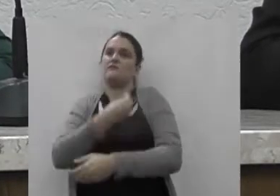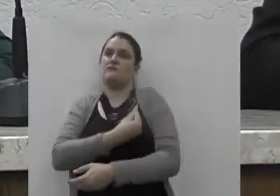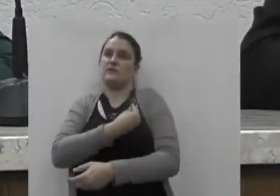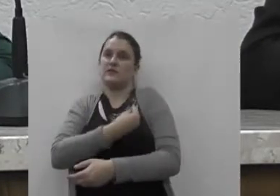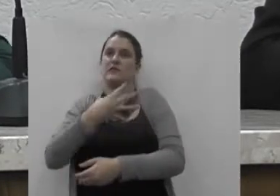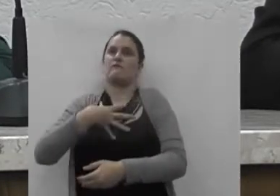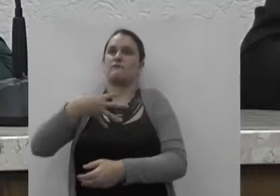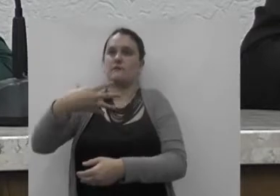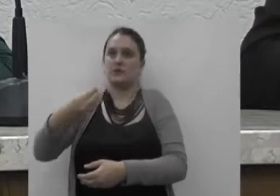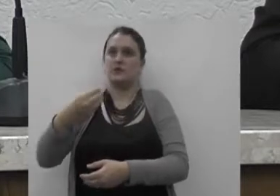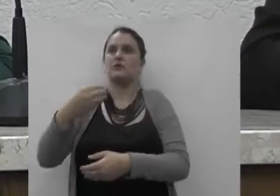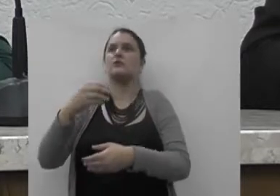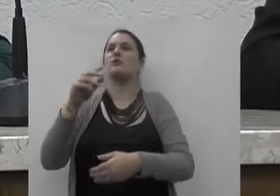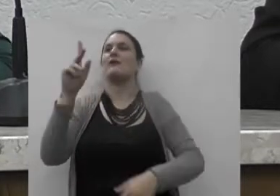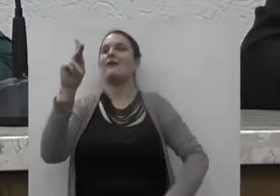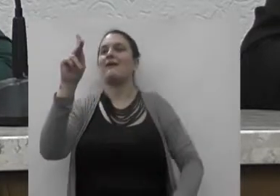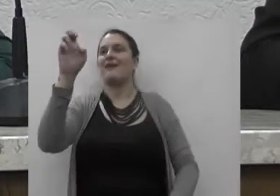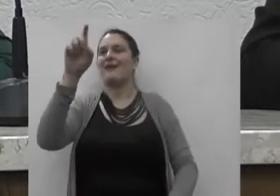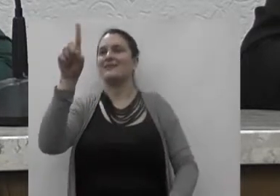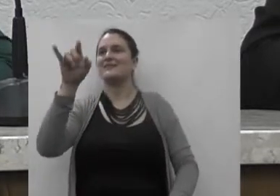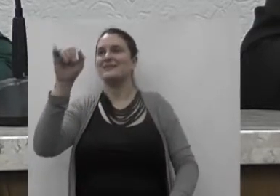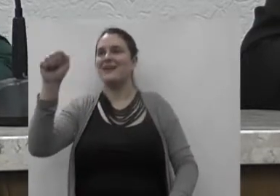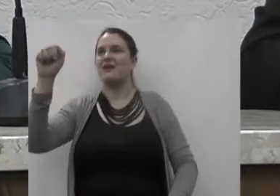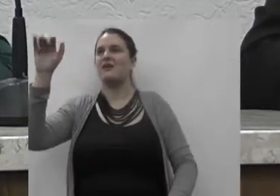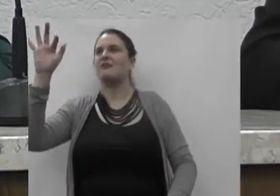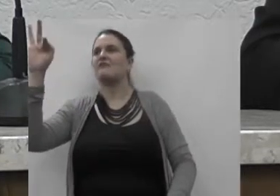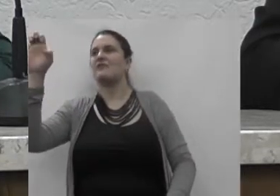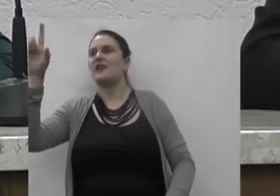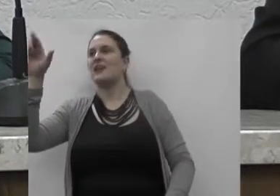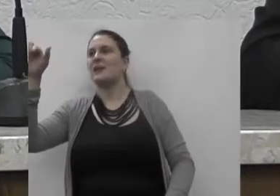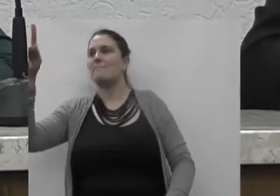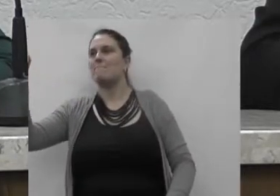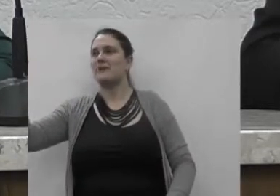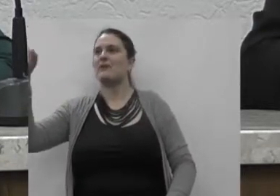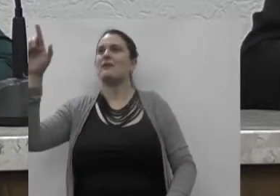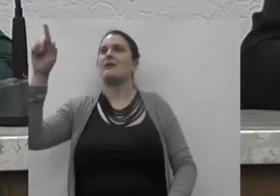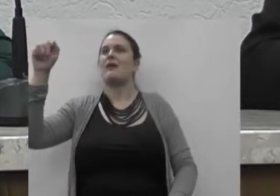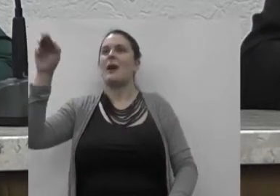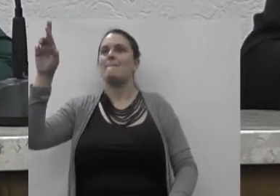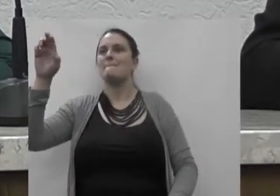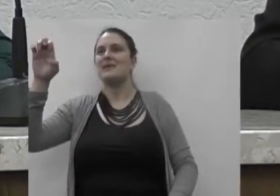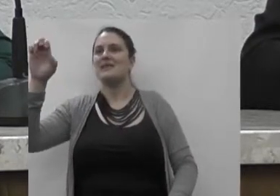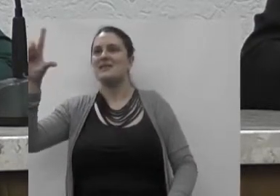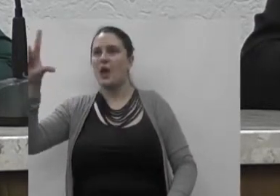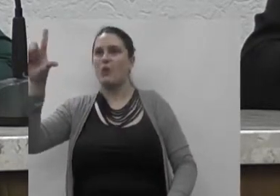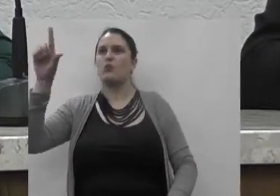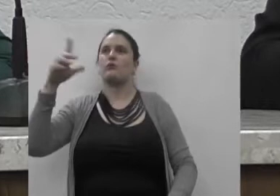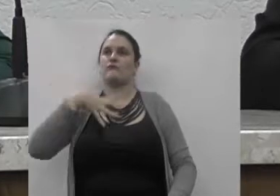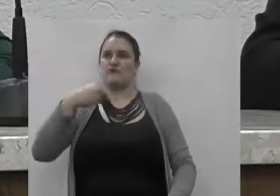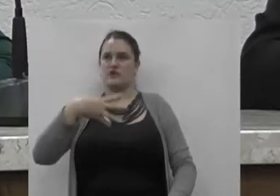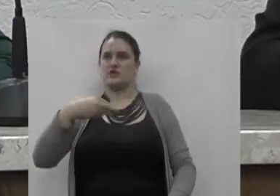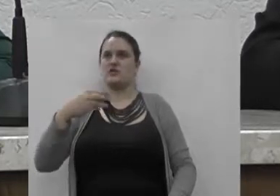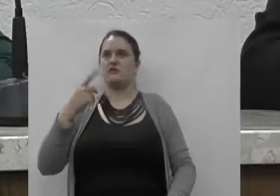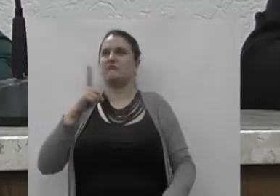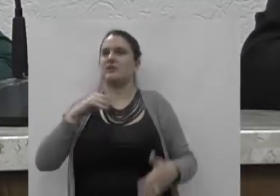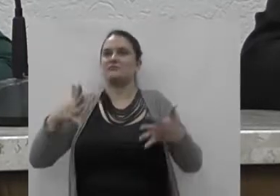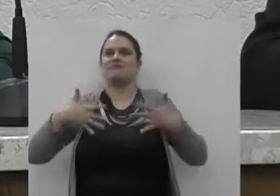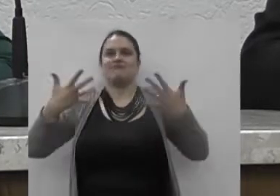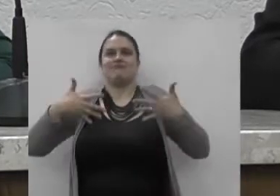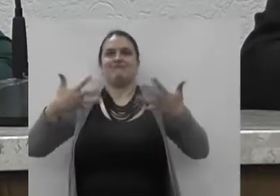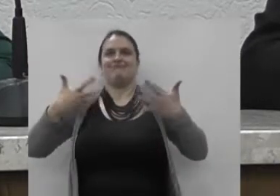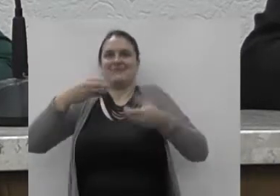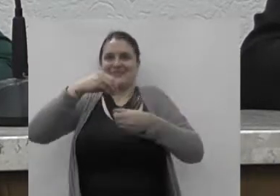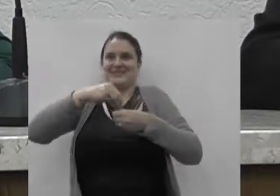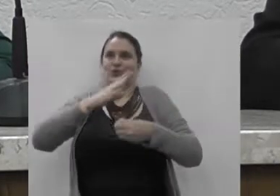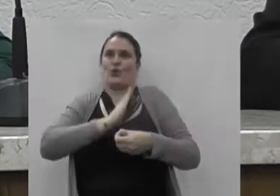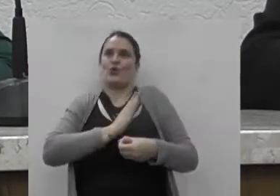nossos filhos, a Késia, o Felipe e o Gabriel, que tem sido motivo de alegria e de orgulho ao nosso coração,